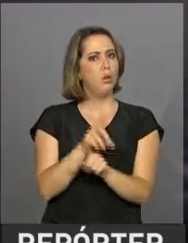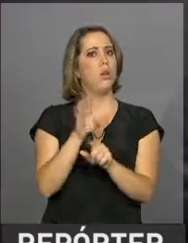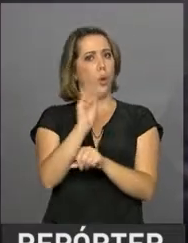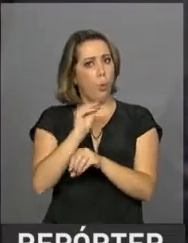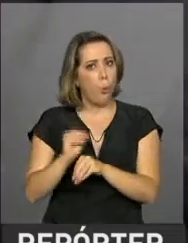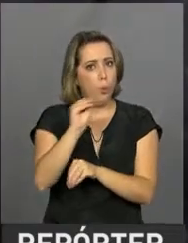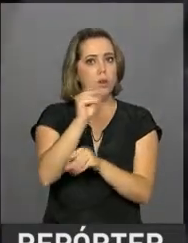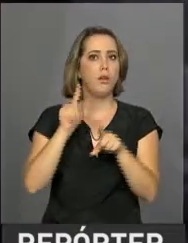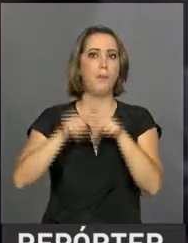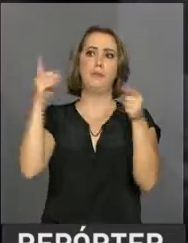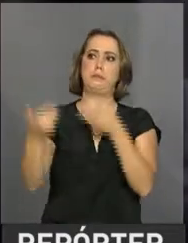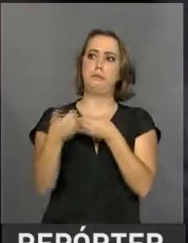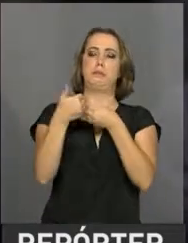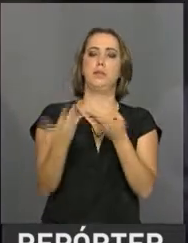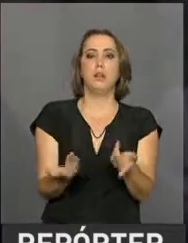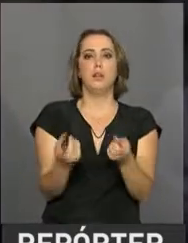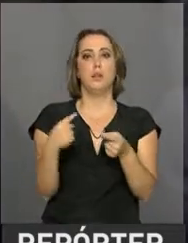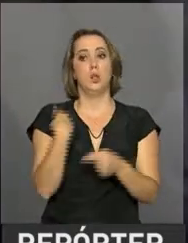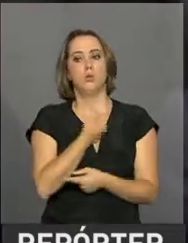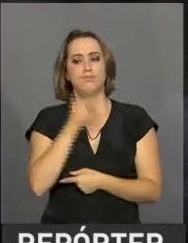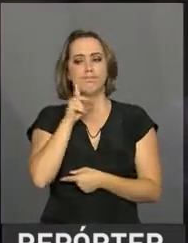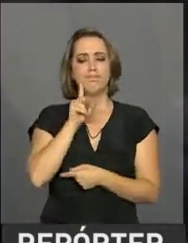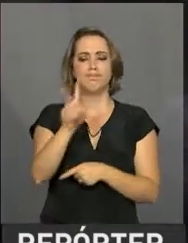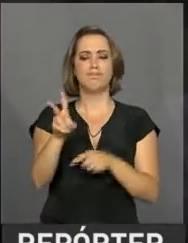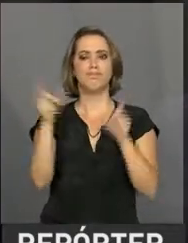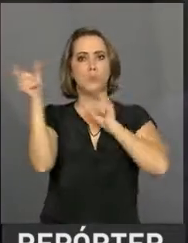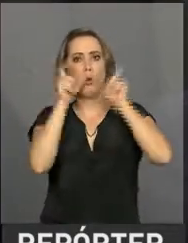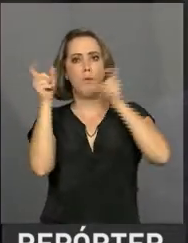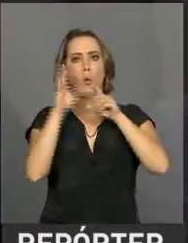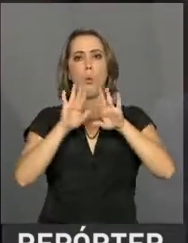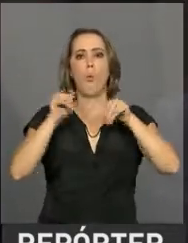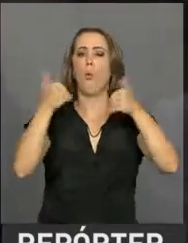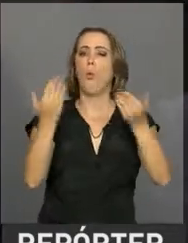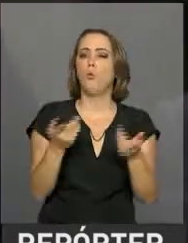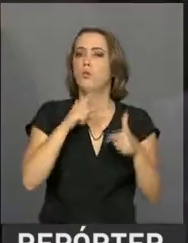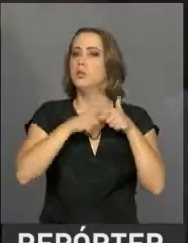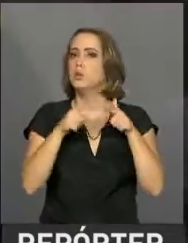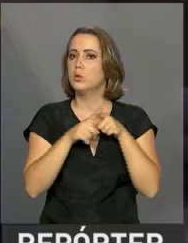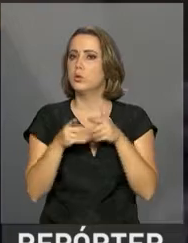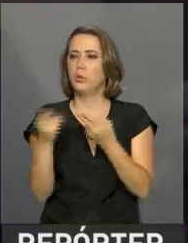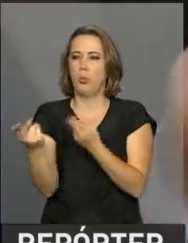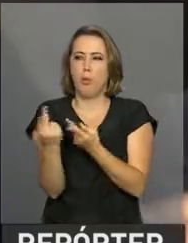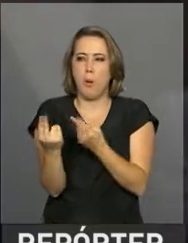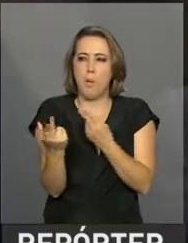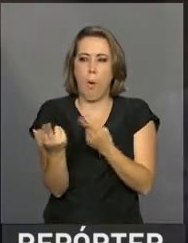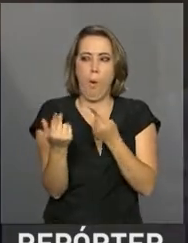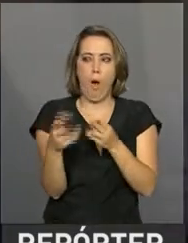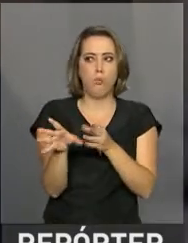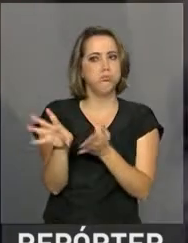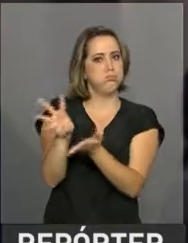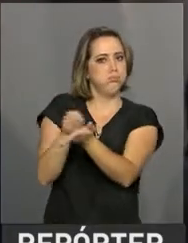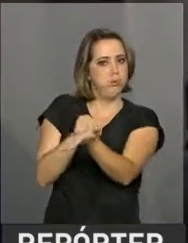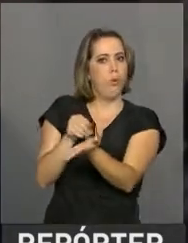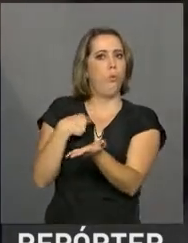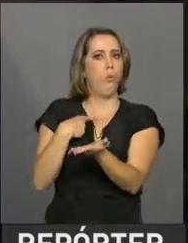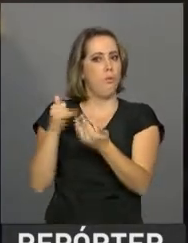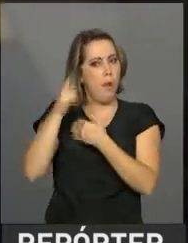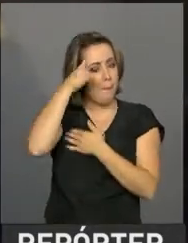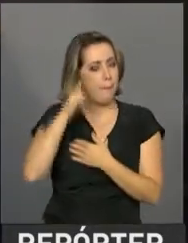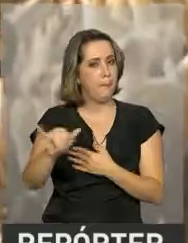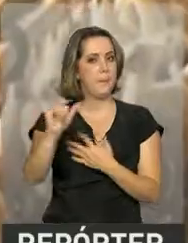foram atacados então nós estamos olhando quais foram os problemas que eles têm onde houve alguma negligência e vamos